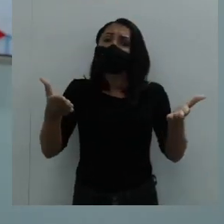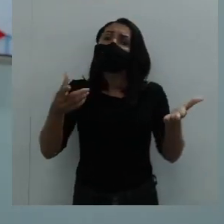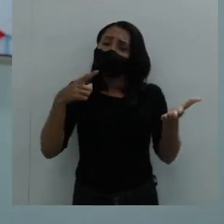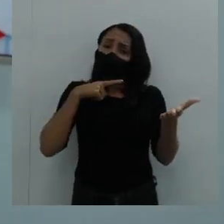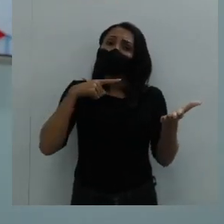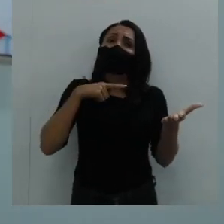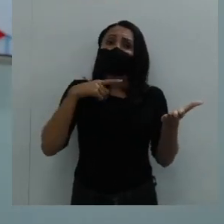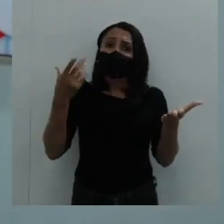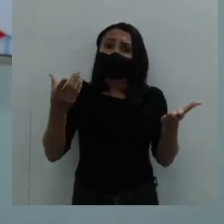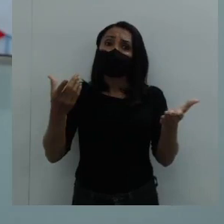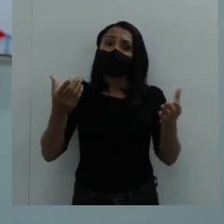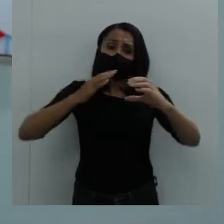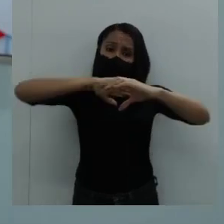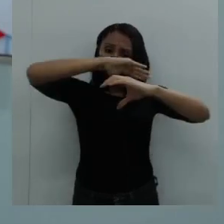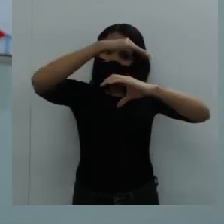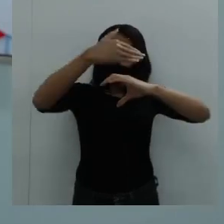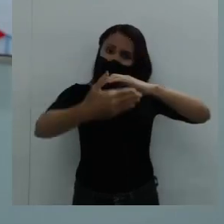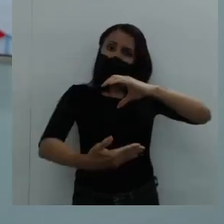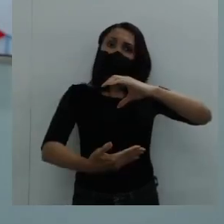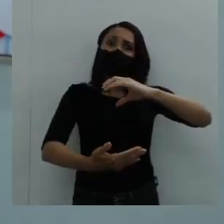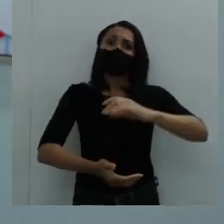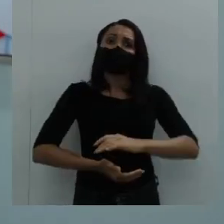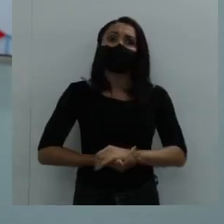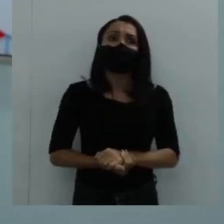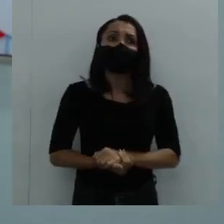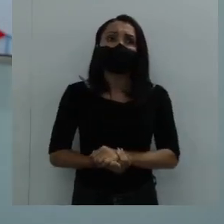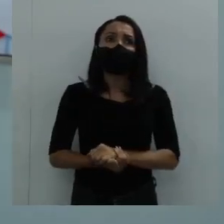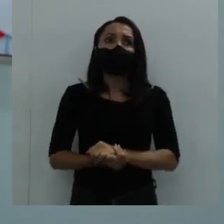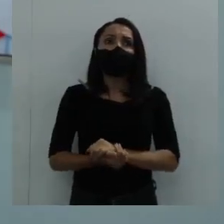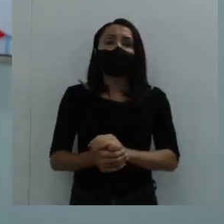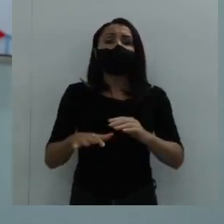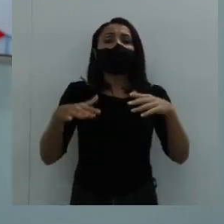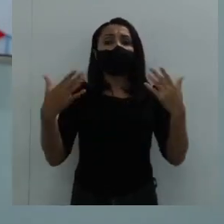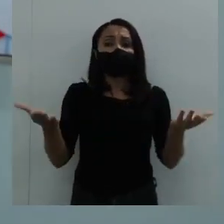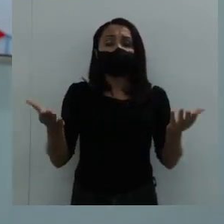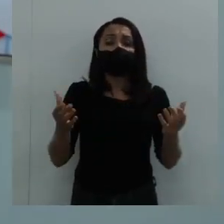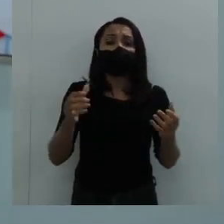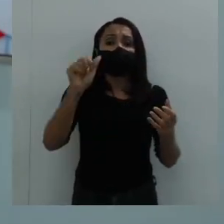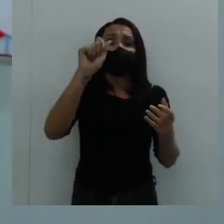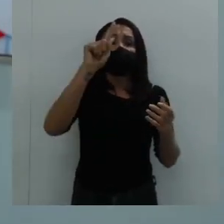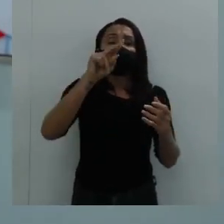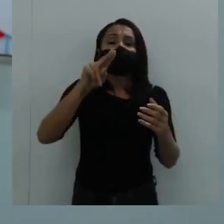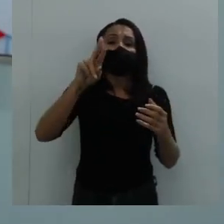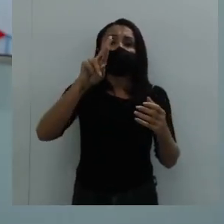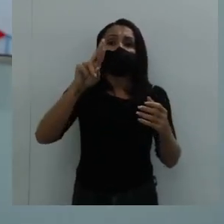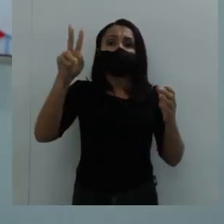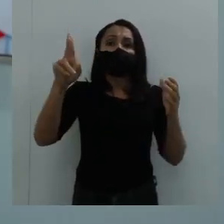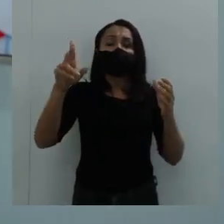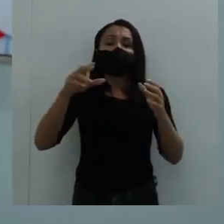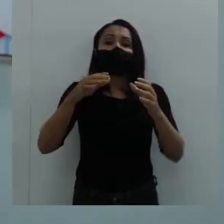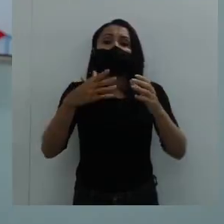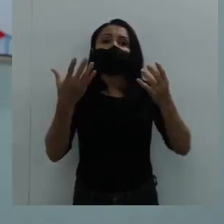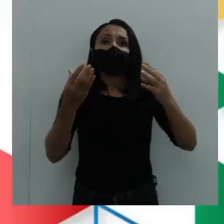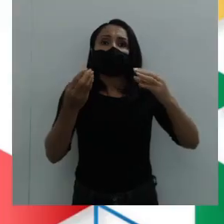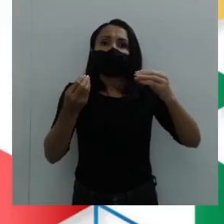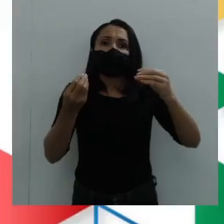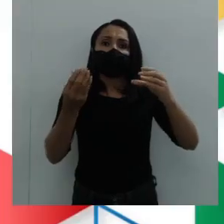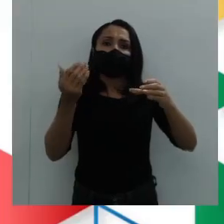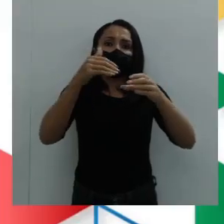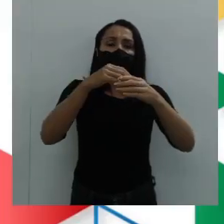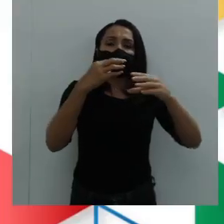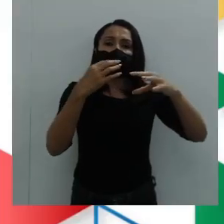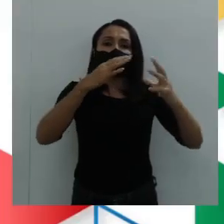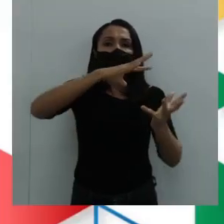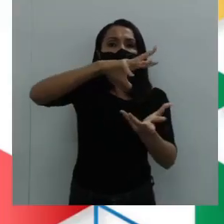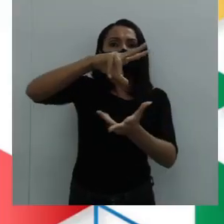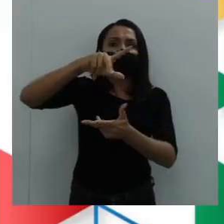Na nossa camada de ozônio. Então, provavelmente, o ar que envolvia a Terra primitiva, né? Ele era